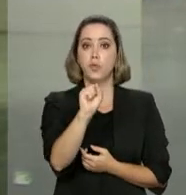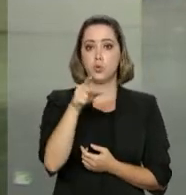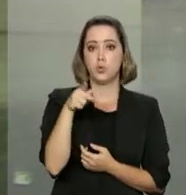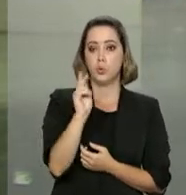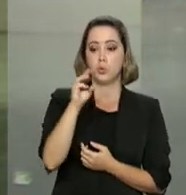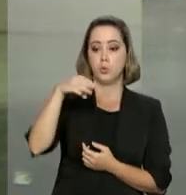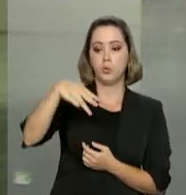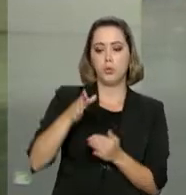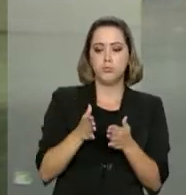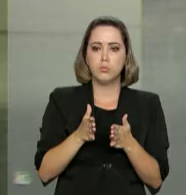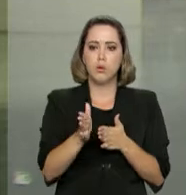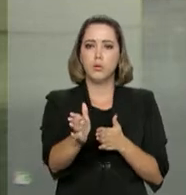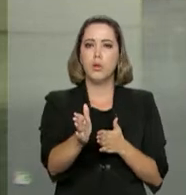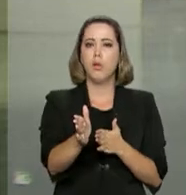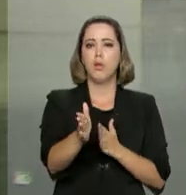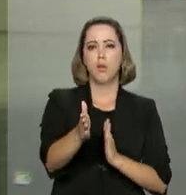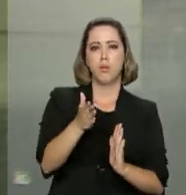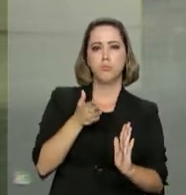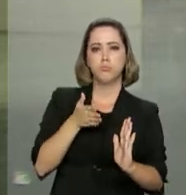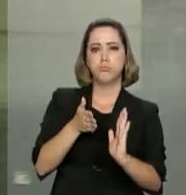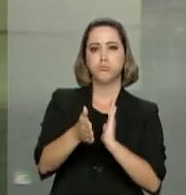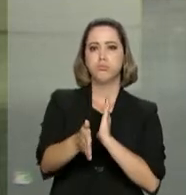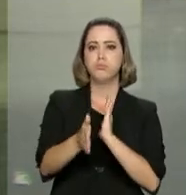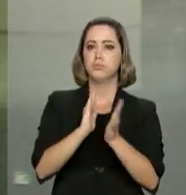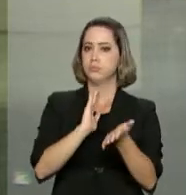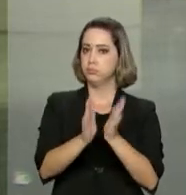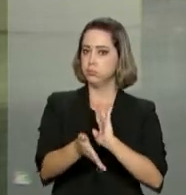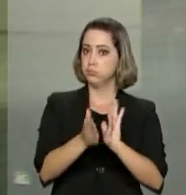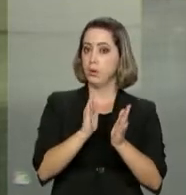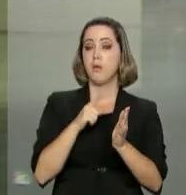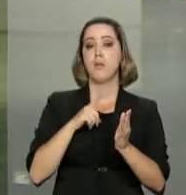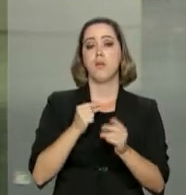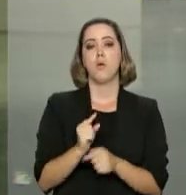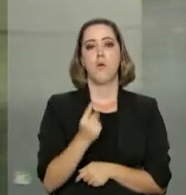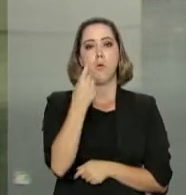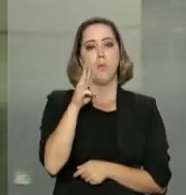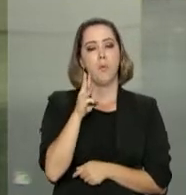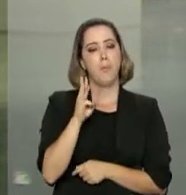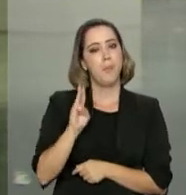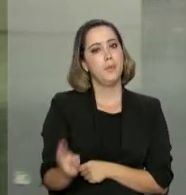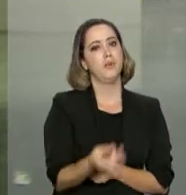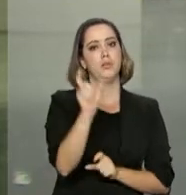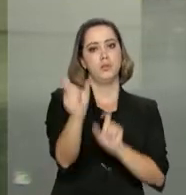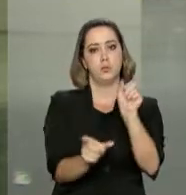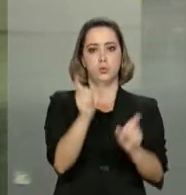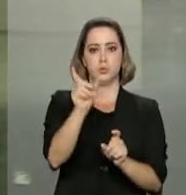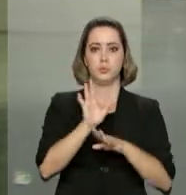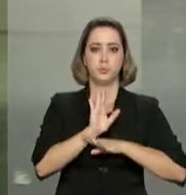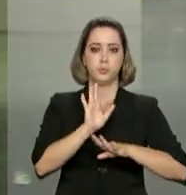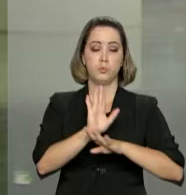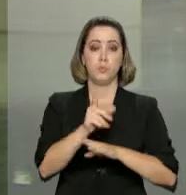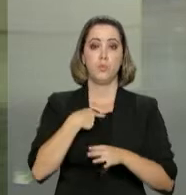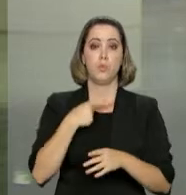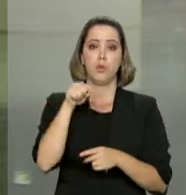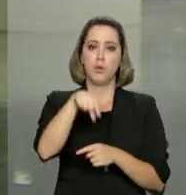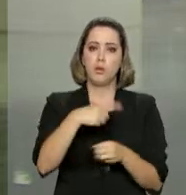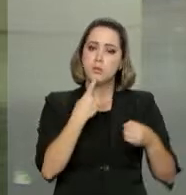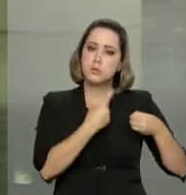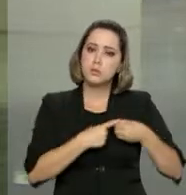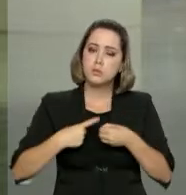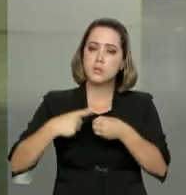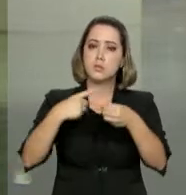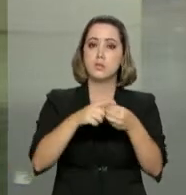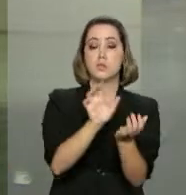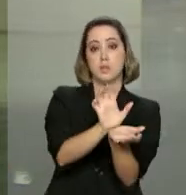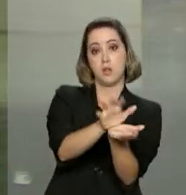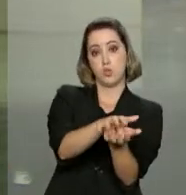quilômetros entre Cabedelo e João Pessoa vai beneficiar cerca de 1 milhão e 200 mil pessoas. Em Sertânia,